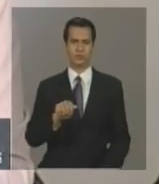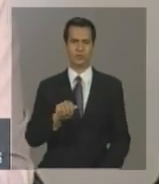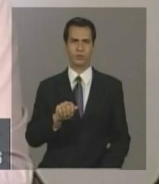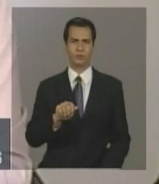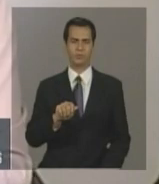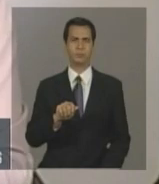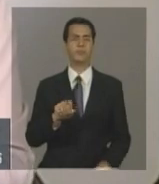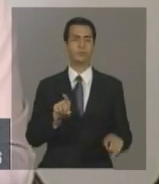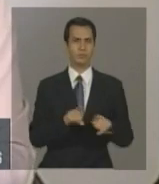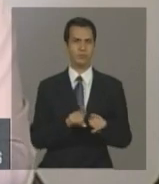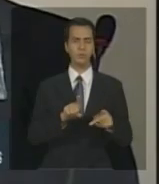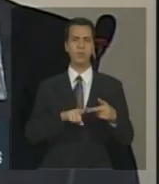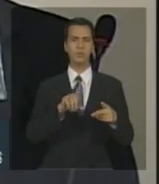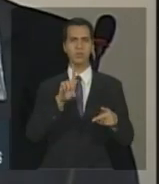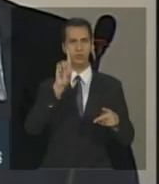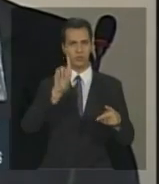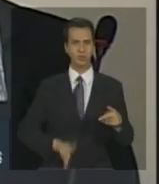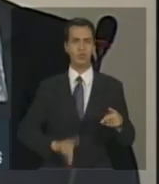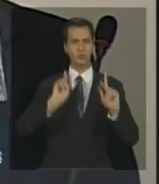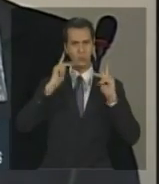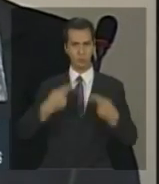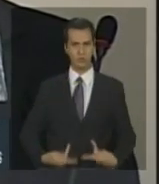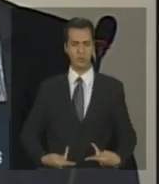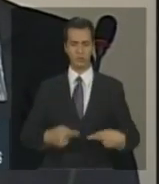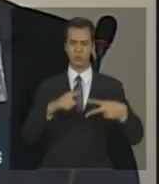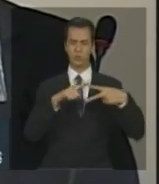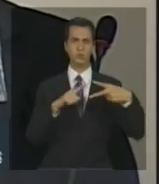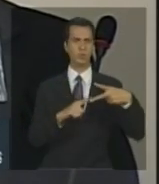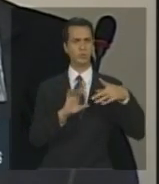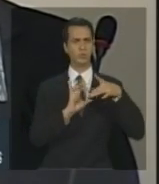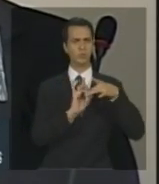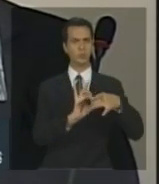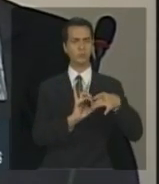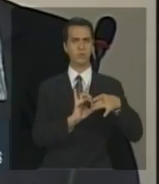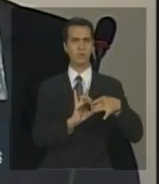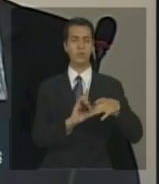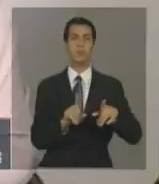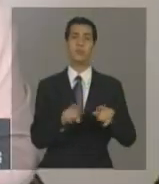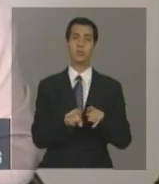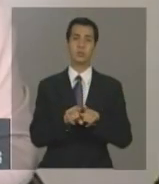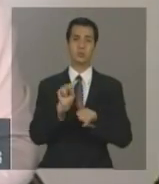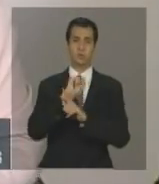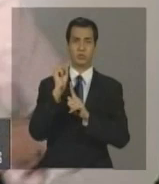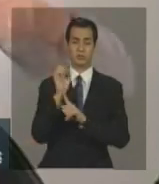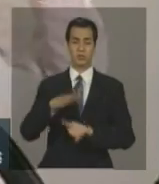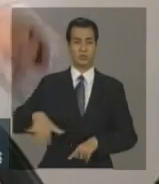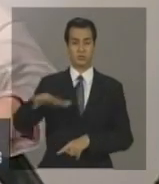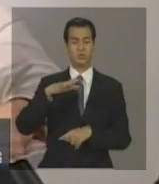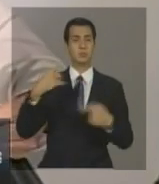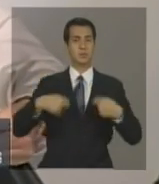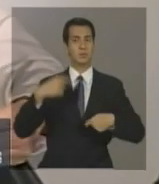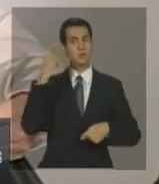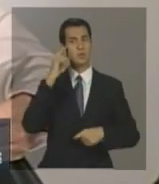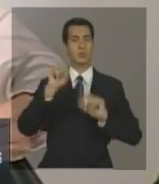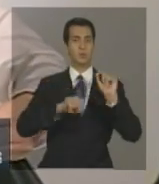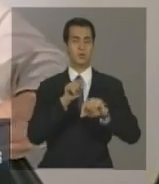indissociável, mas que esta sociedade tenha segurança de que, num período democrático, o